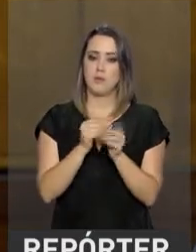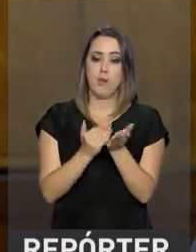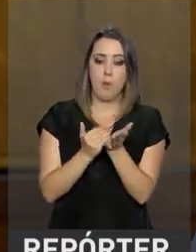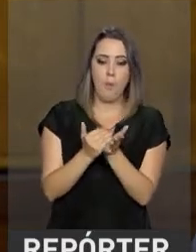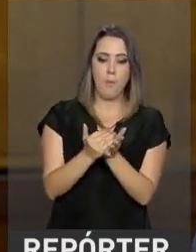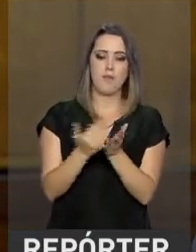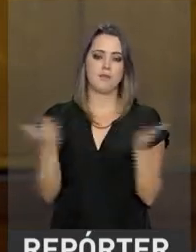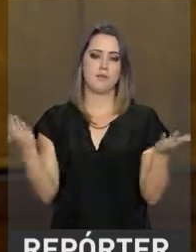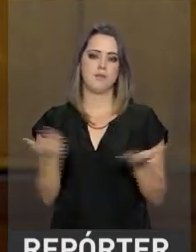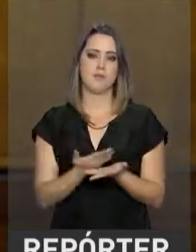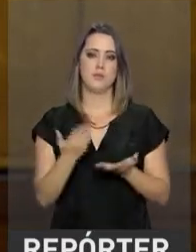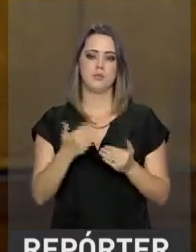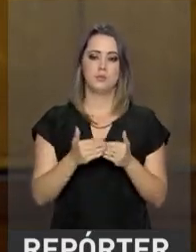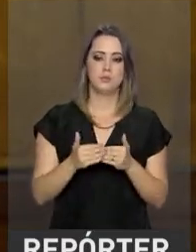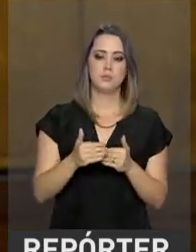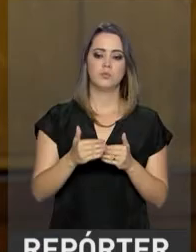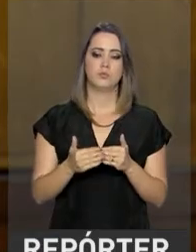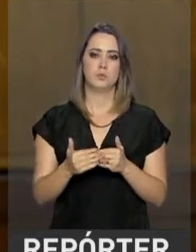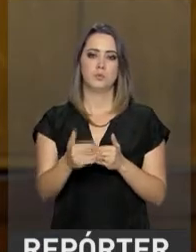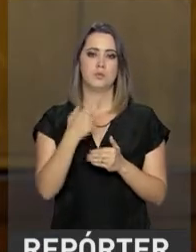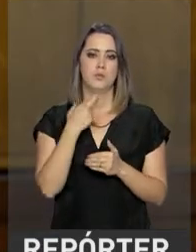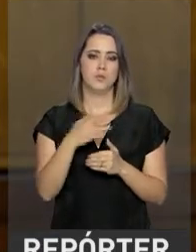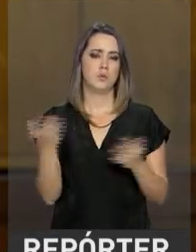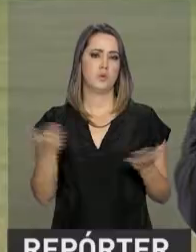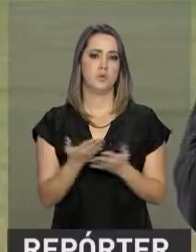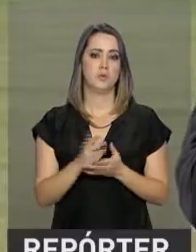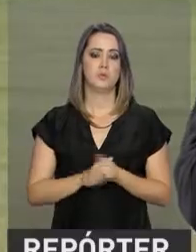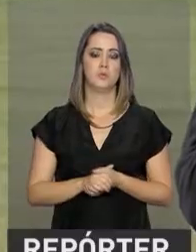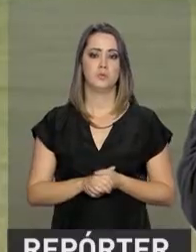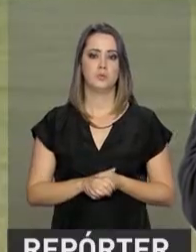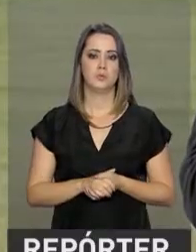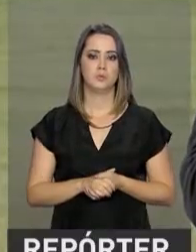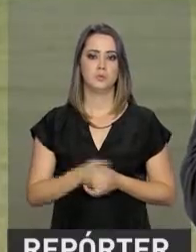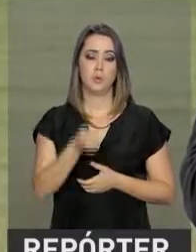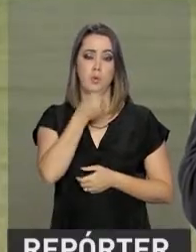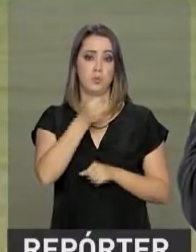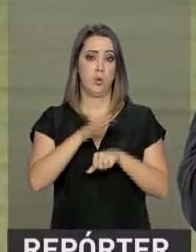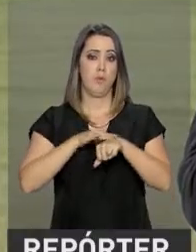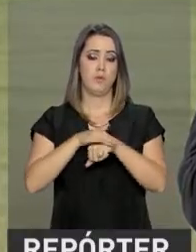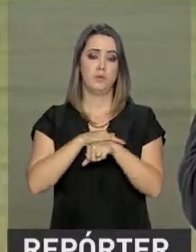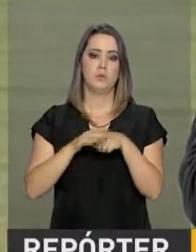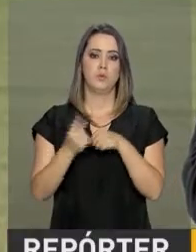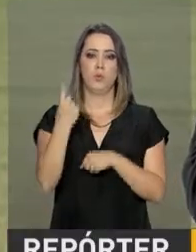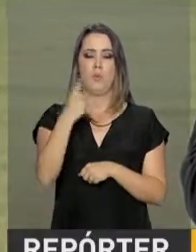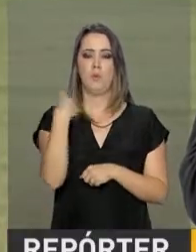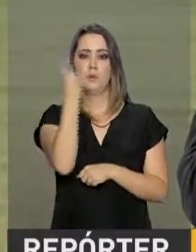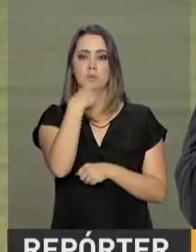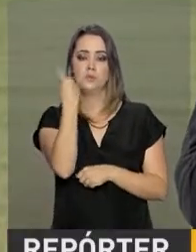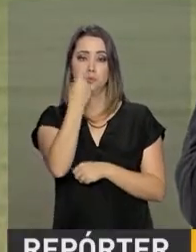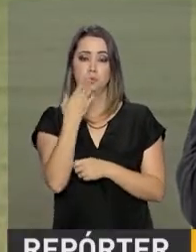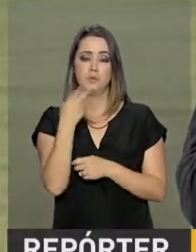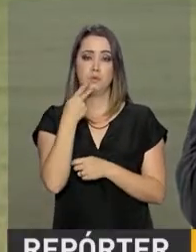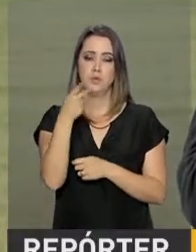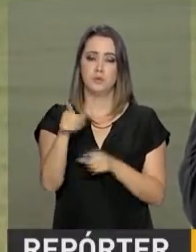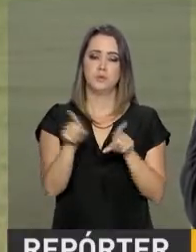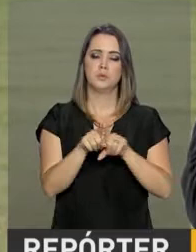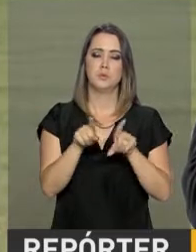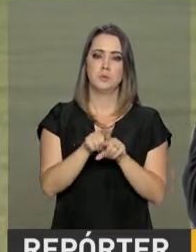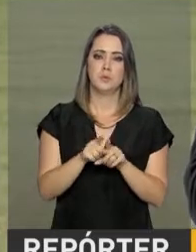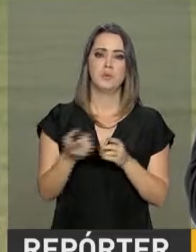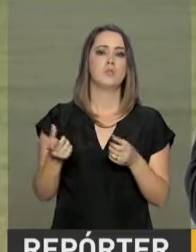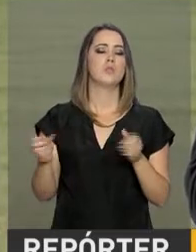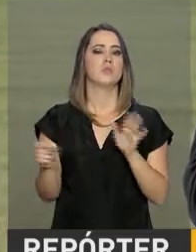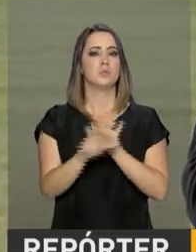começa a começará a dar resultados agora durante entrevista que durou cerca de uma hora o presidente falou também sobre as